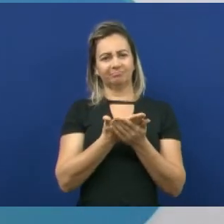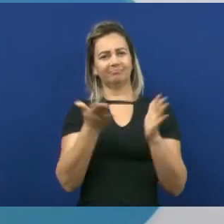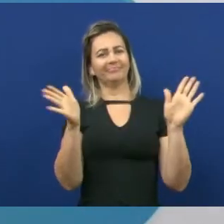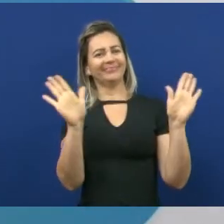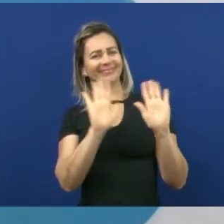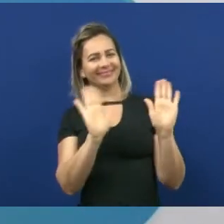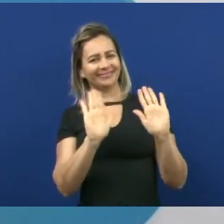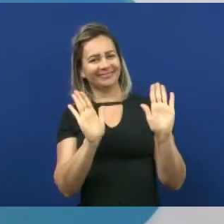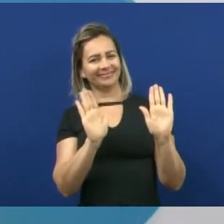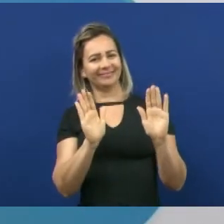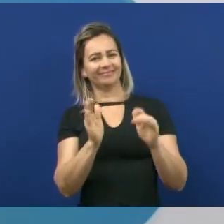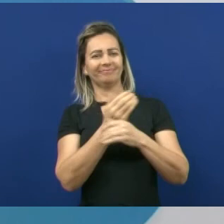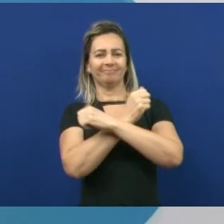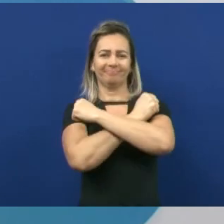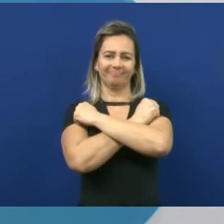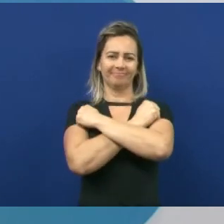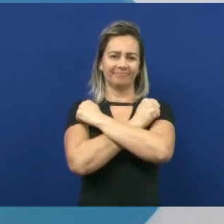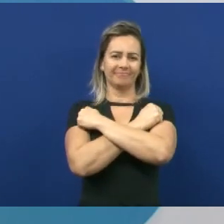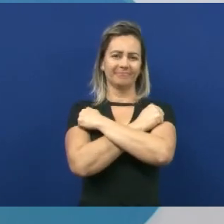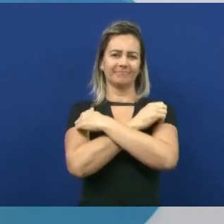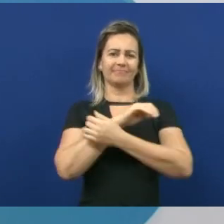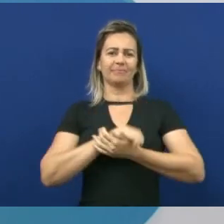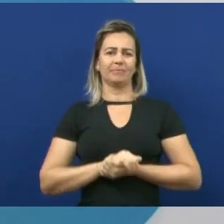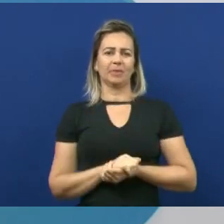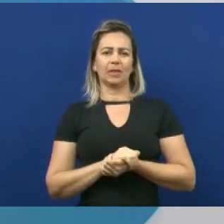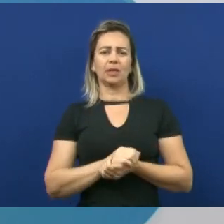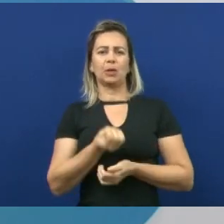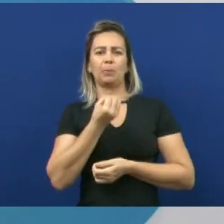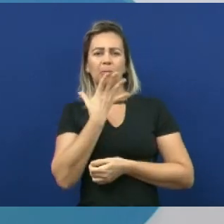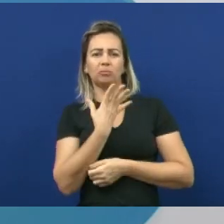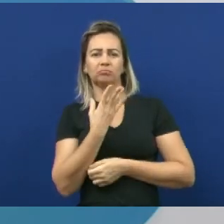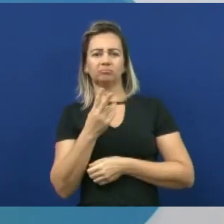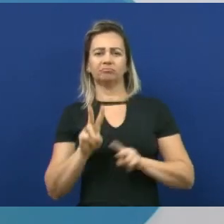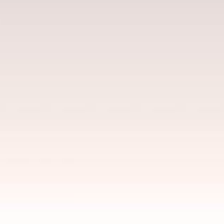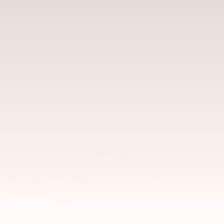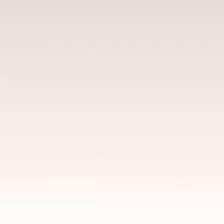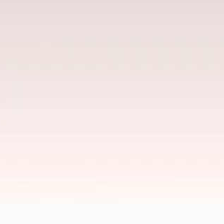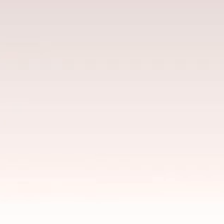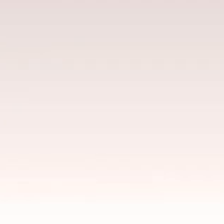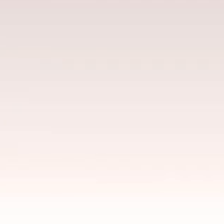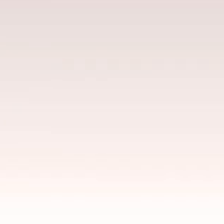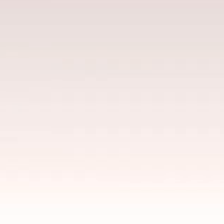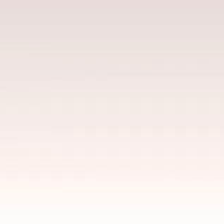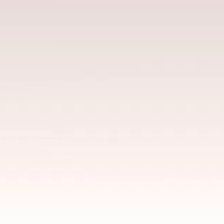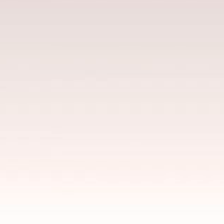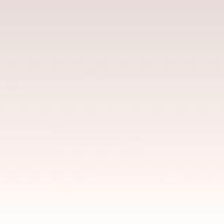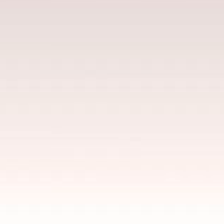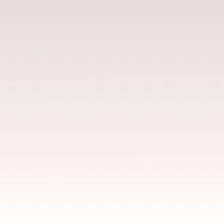oportunidade. Um forte abraço e desejo sucesso a todos vocês.